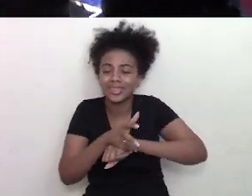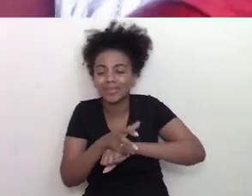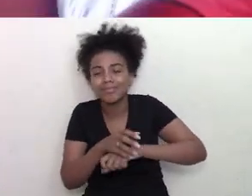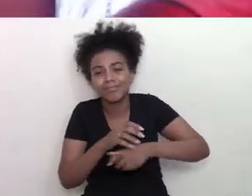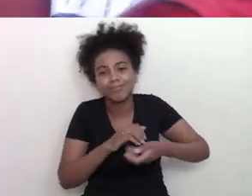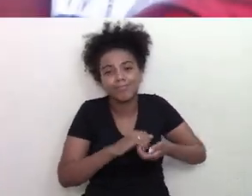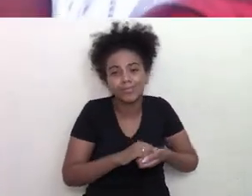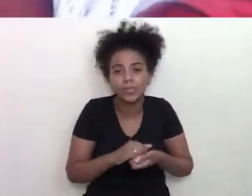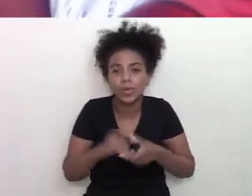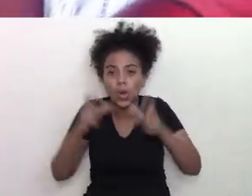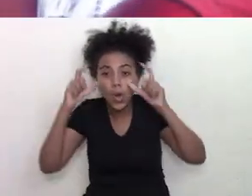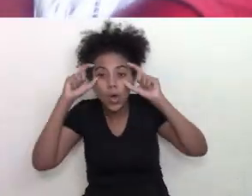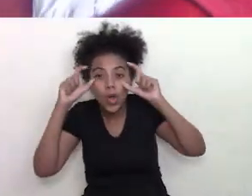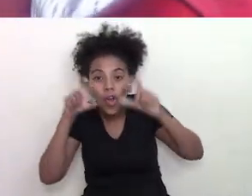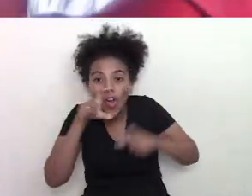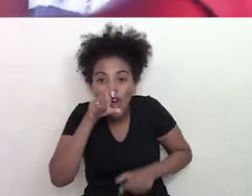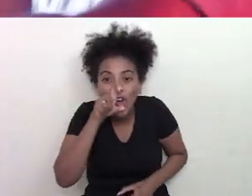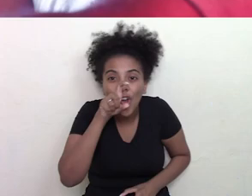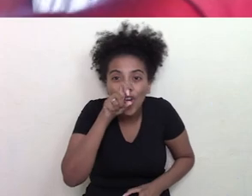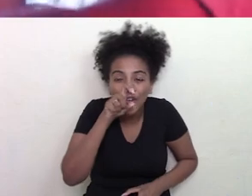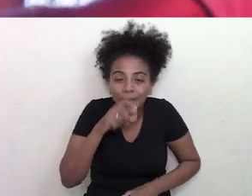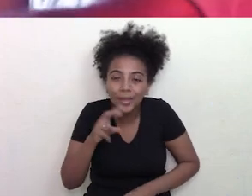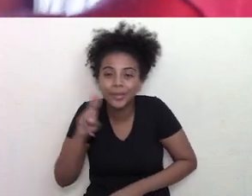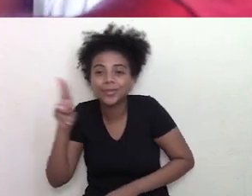Olha a coruja!